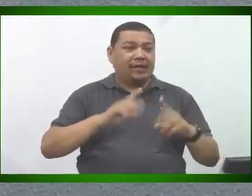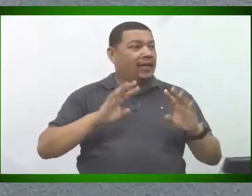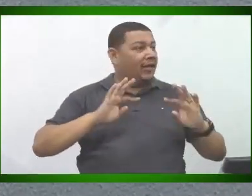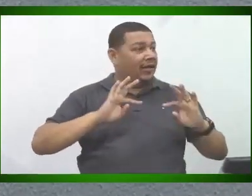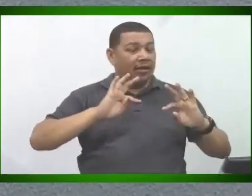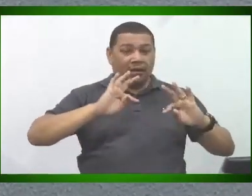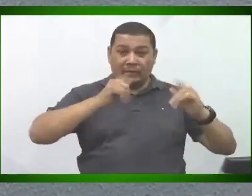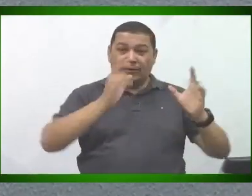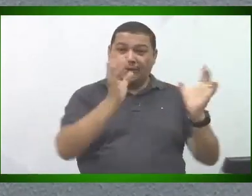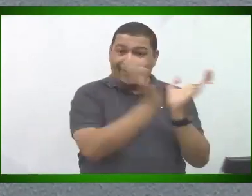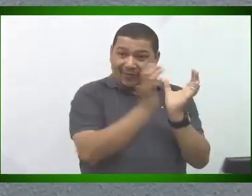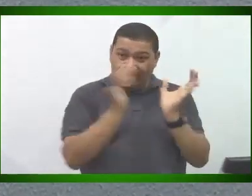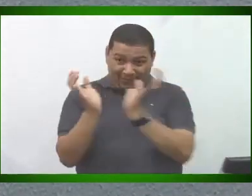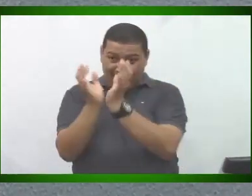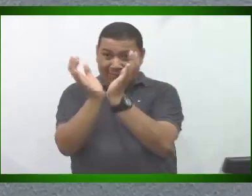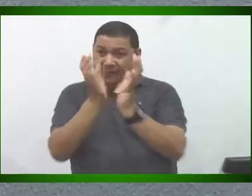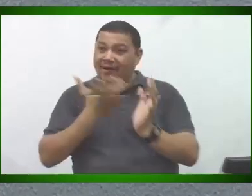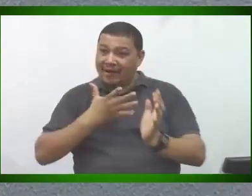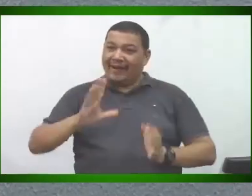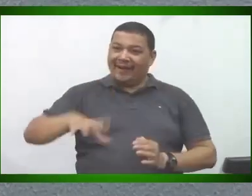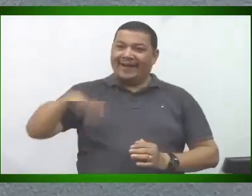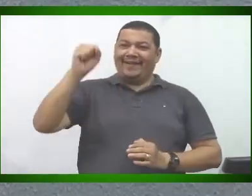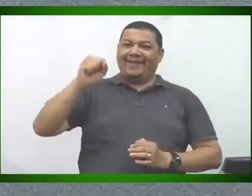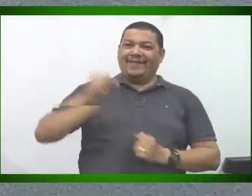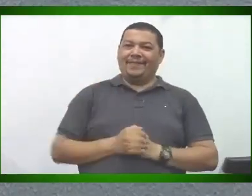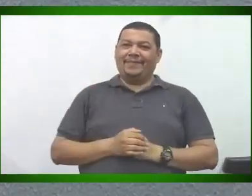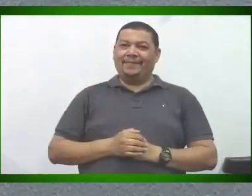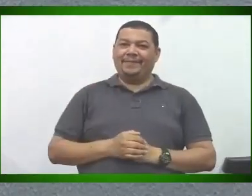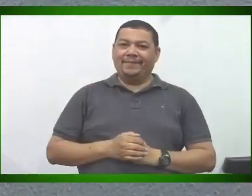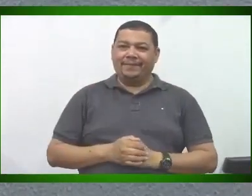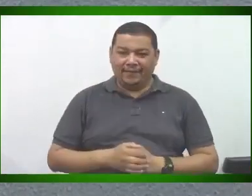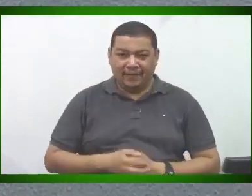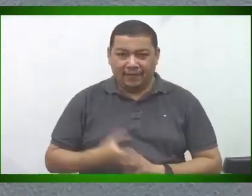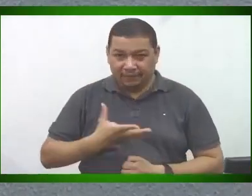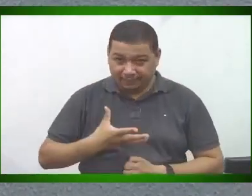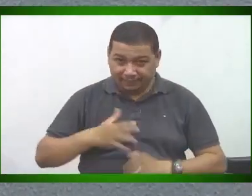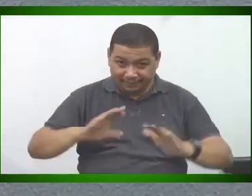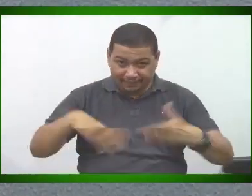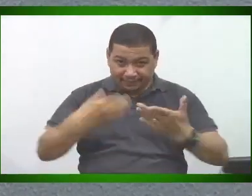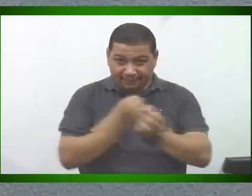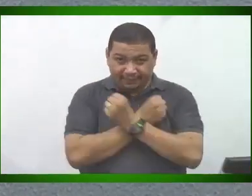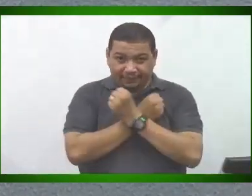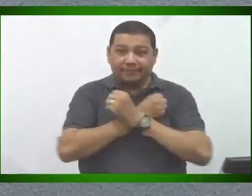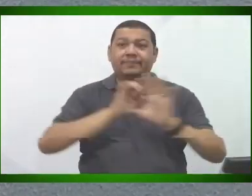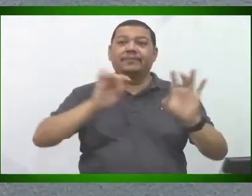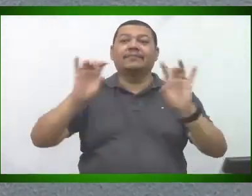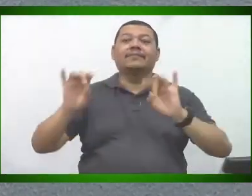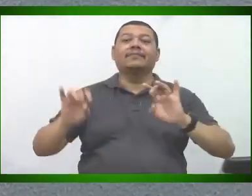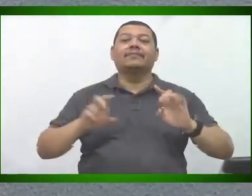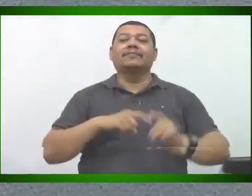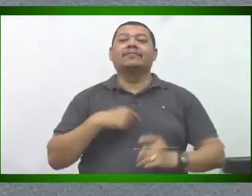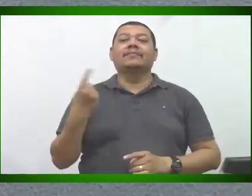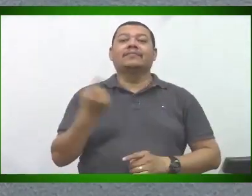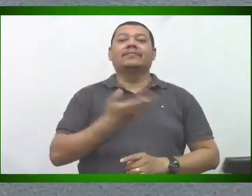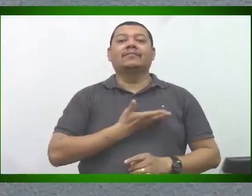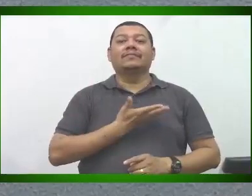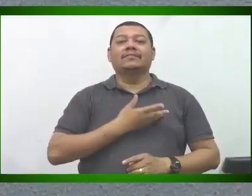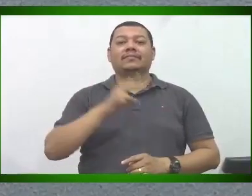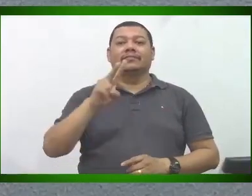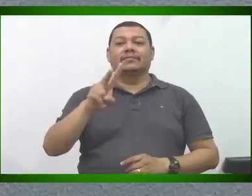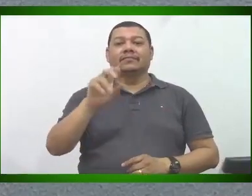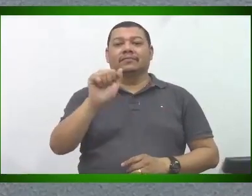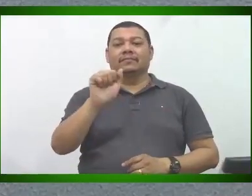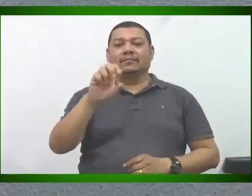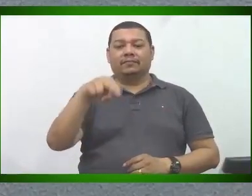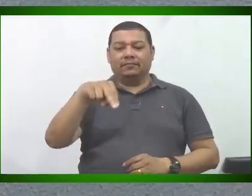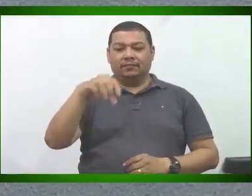todas as equipes participantes. E quero deixar aqui um abraço especial ao nosso parceiro e amigo Vanderlei